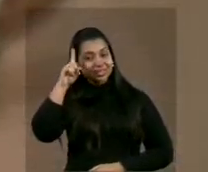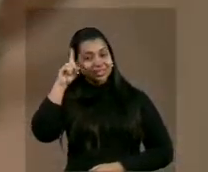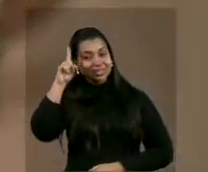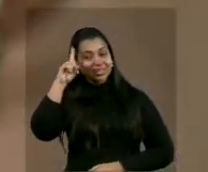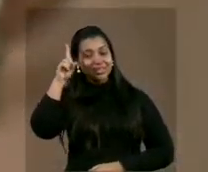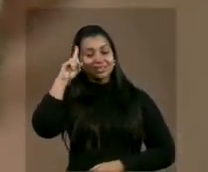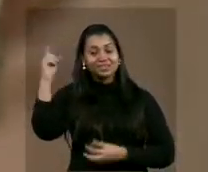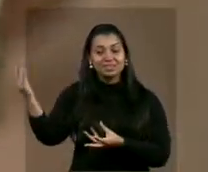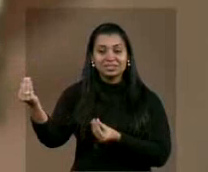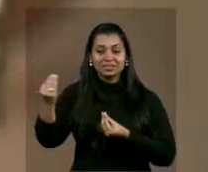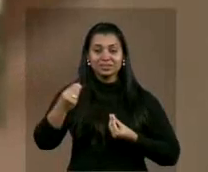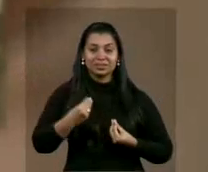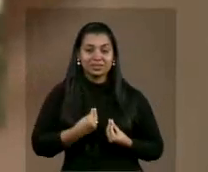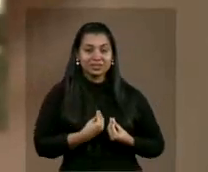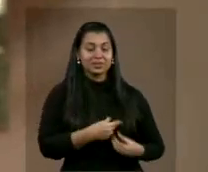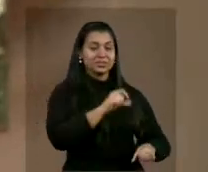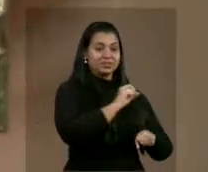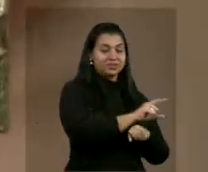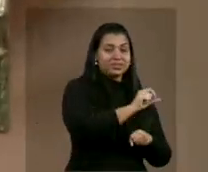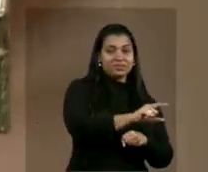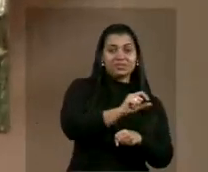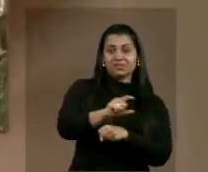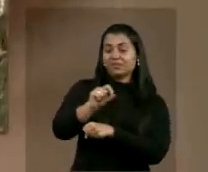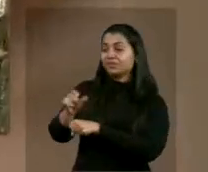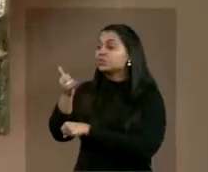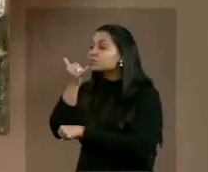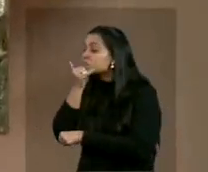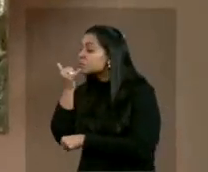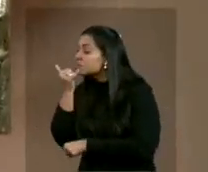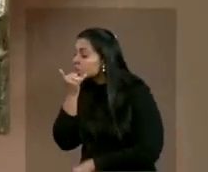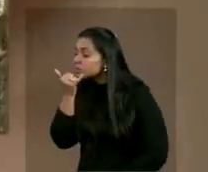O pão nosso de cada dia nos dai hoje.